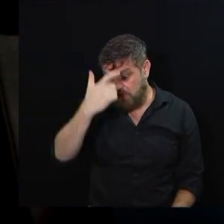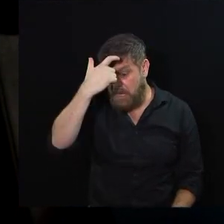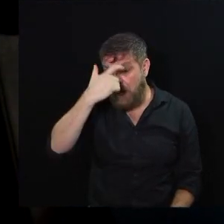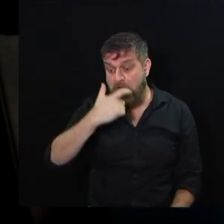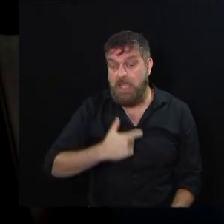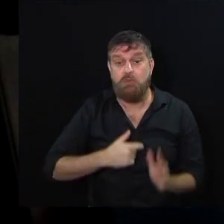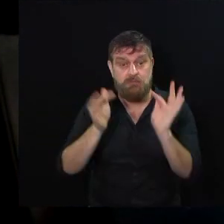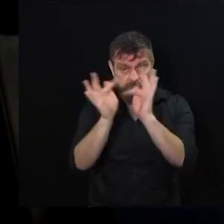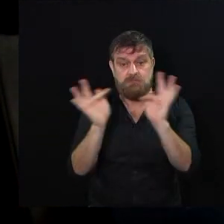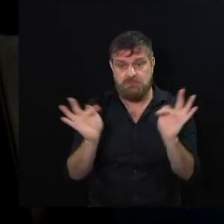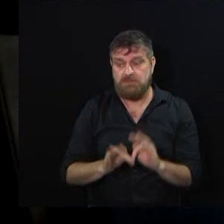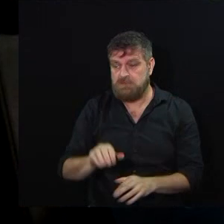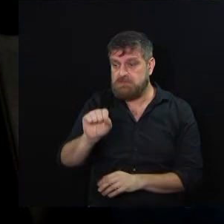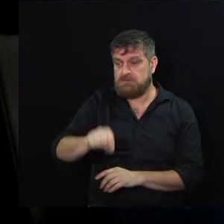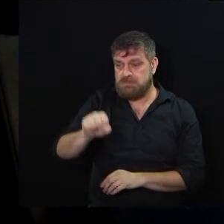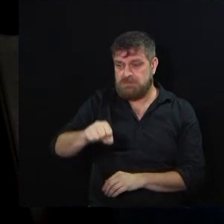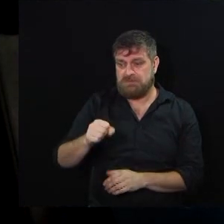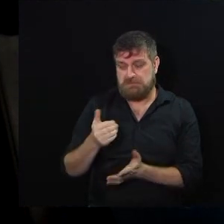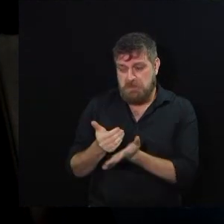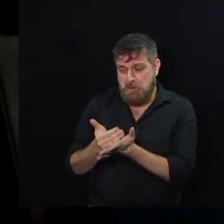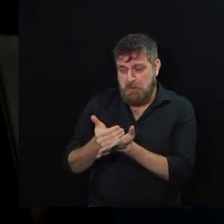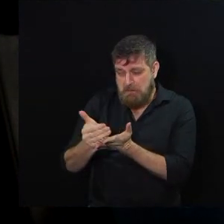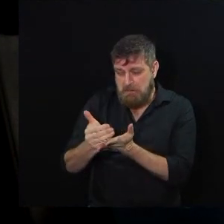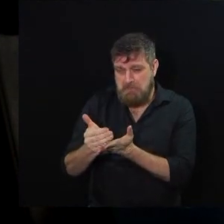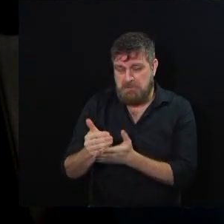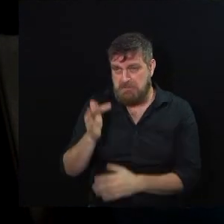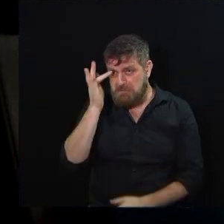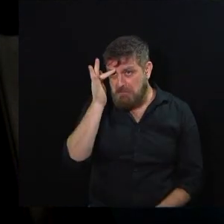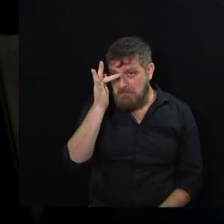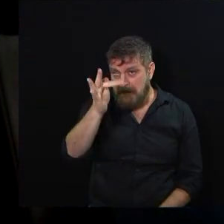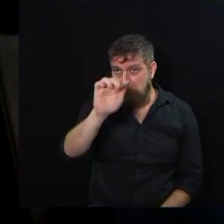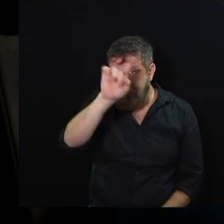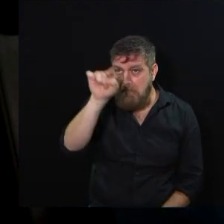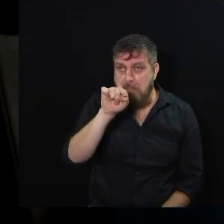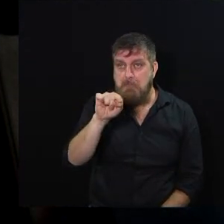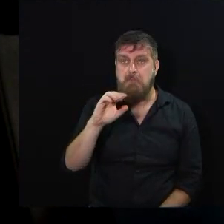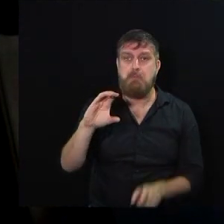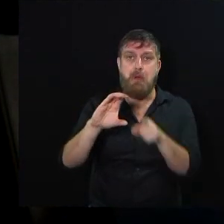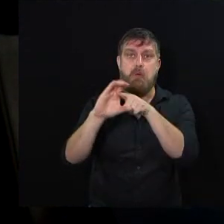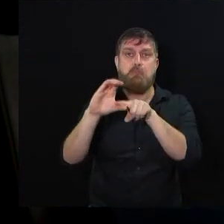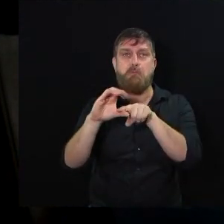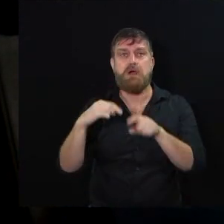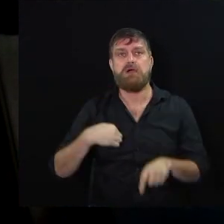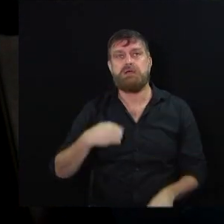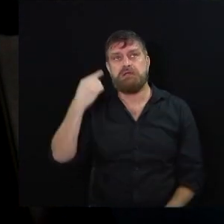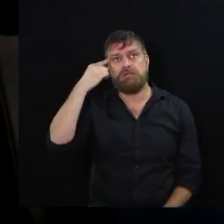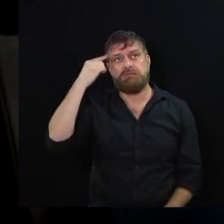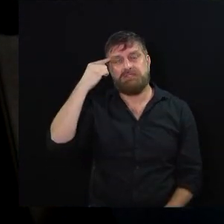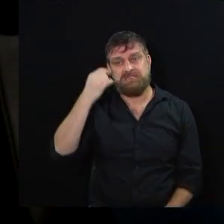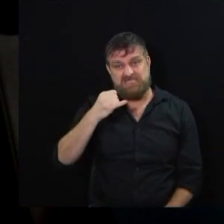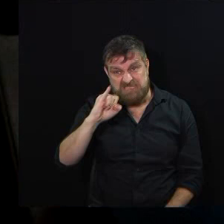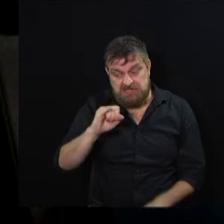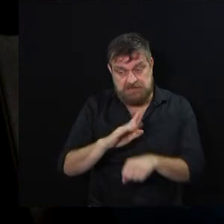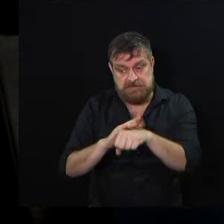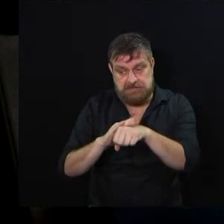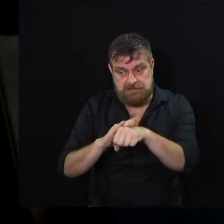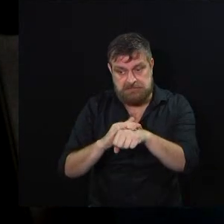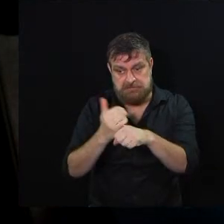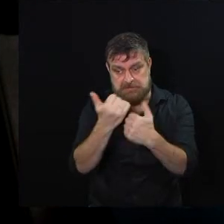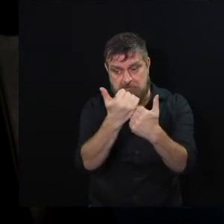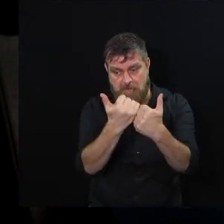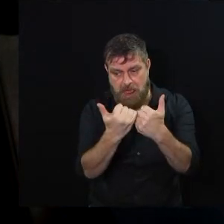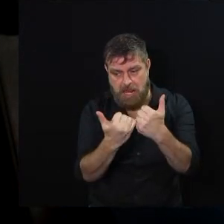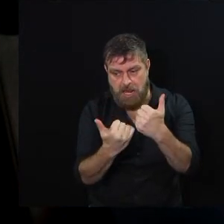no princípio, quando meu futuro era uma incógnita, eu cheguei a pensar que, se a doença evoluísse de tal forma que trouxesse